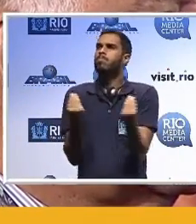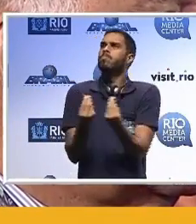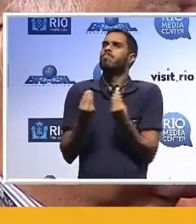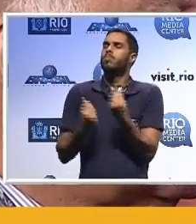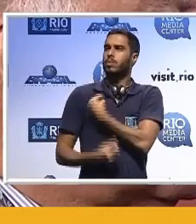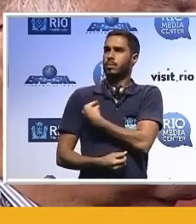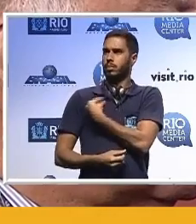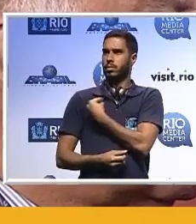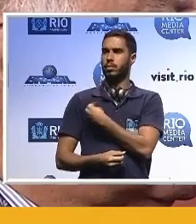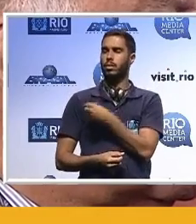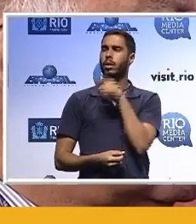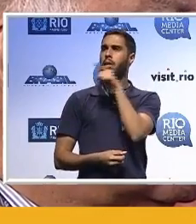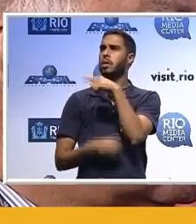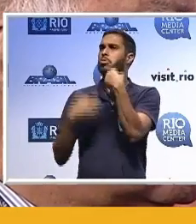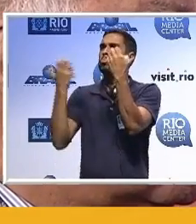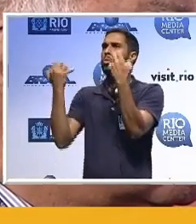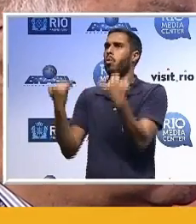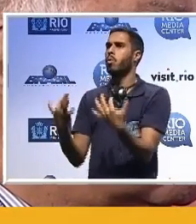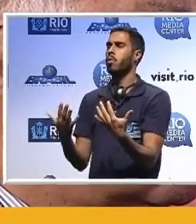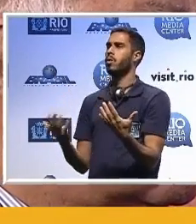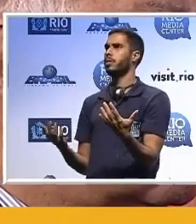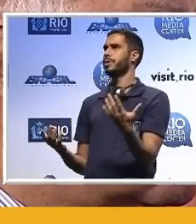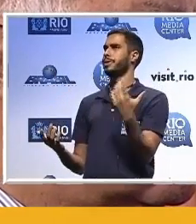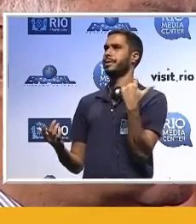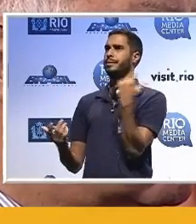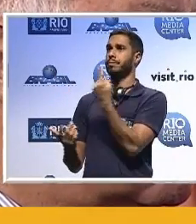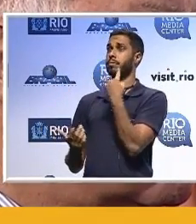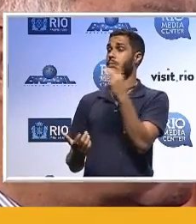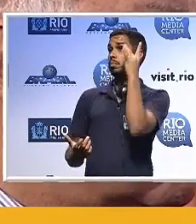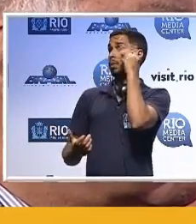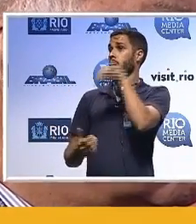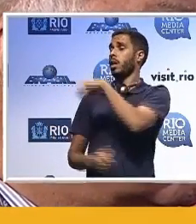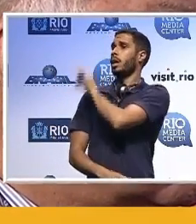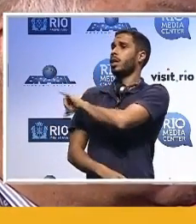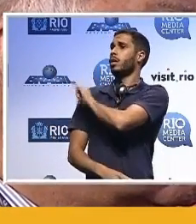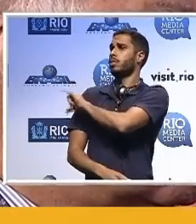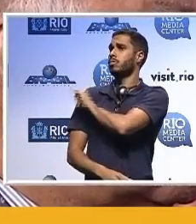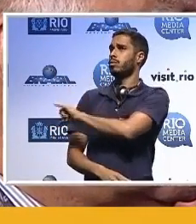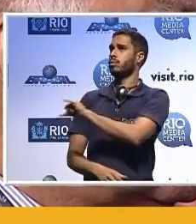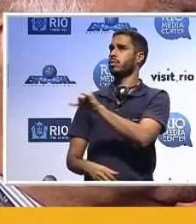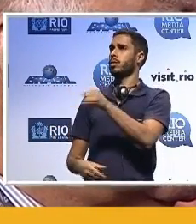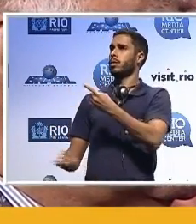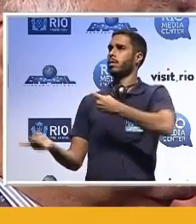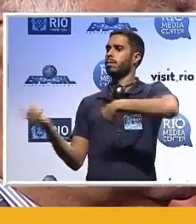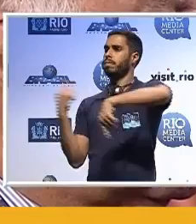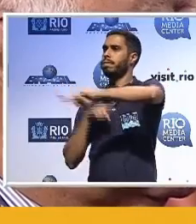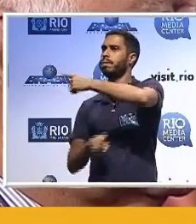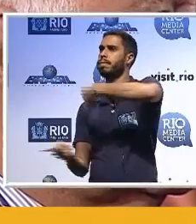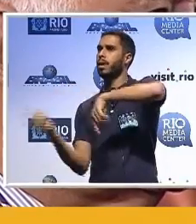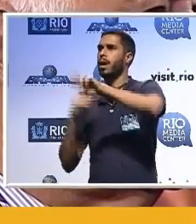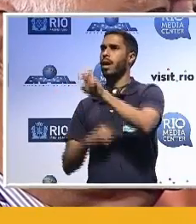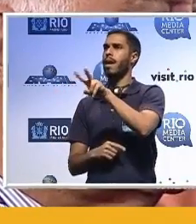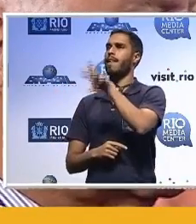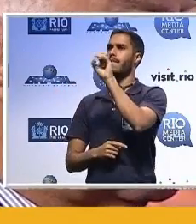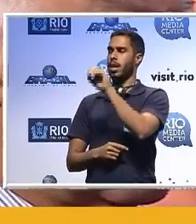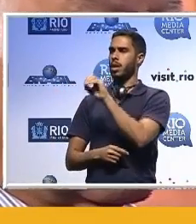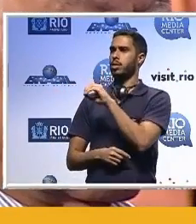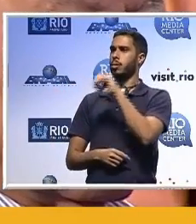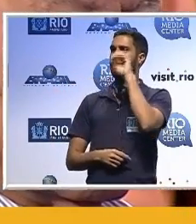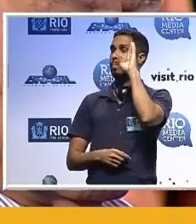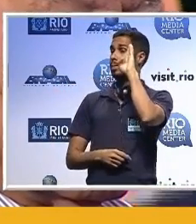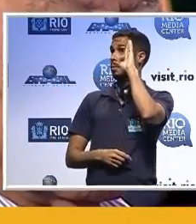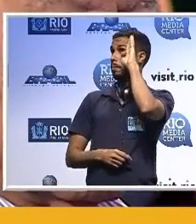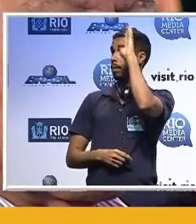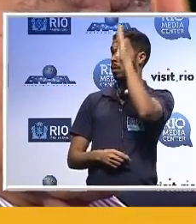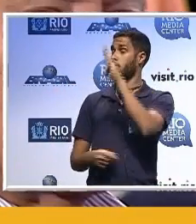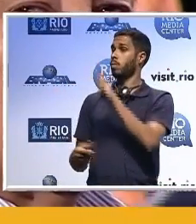Porque vocês falaram do guia, a gente vê o Rio de Janeiro nesse circuito de grandes eventos, especialmente das Paralímpicas, a